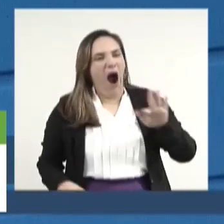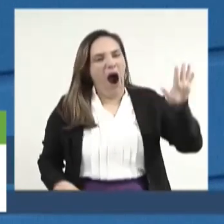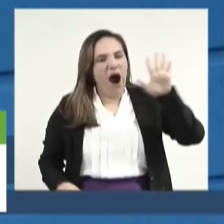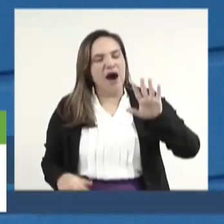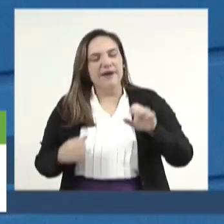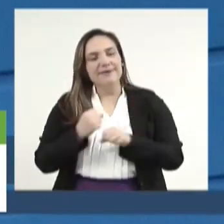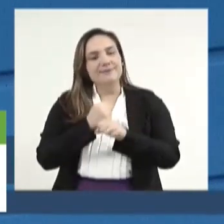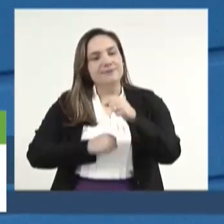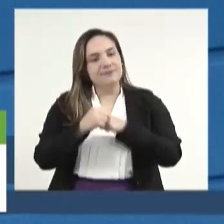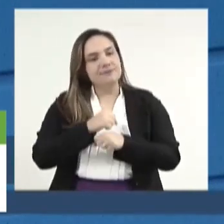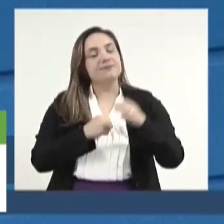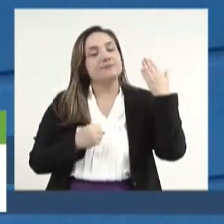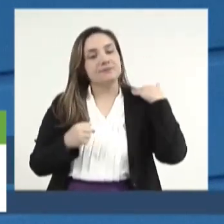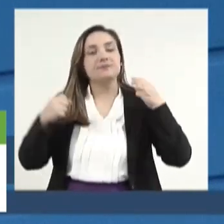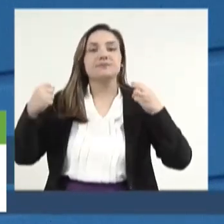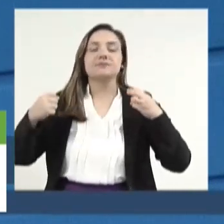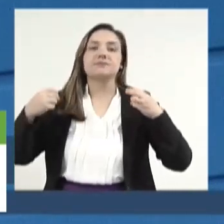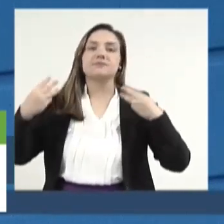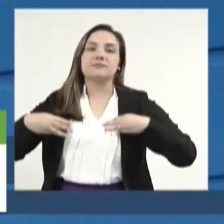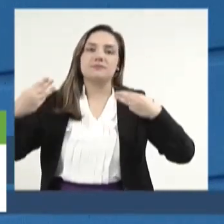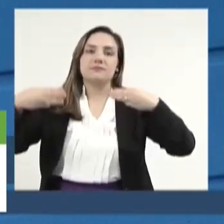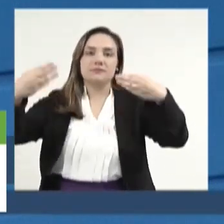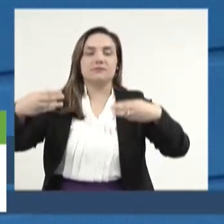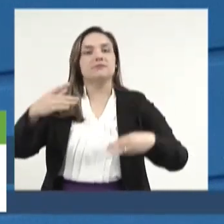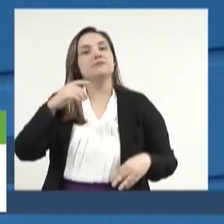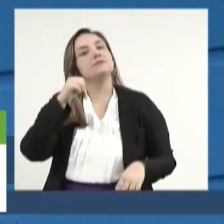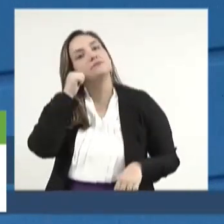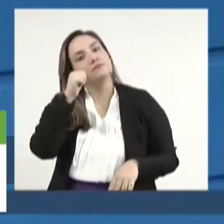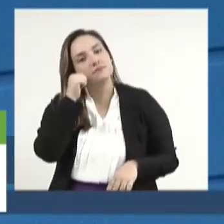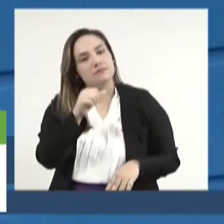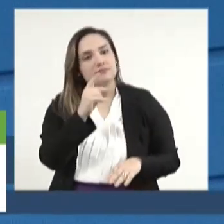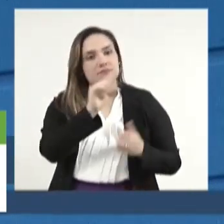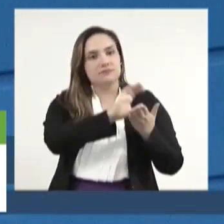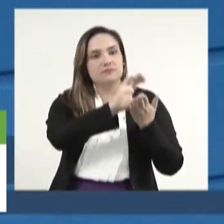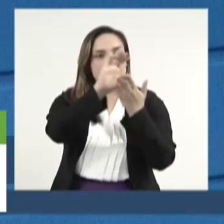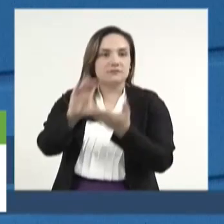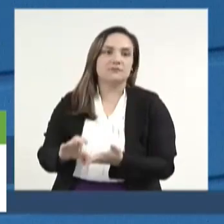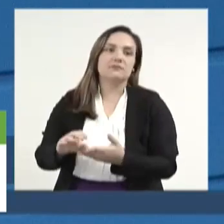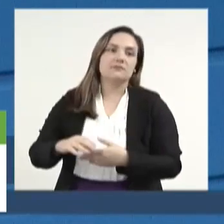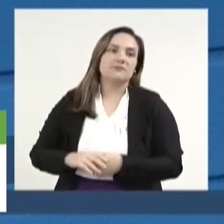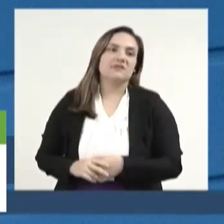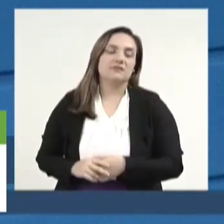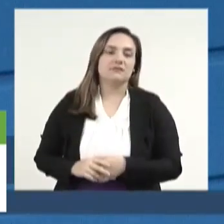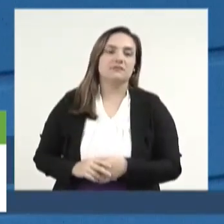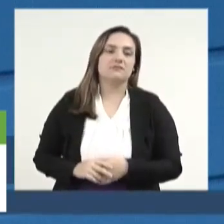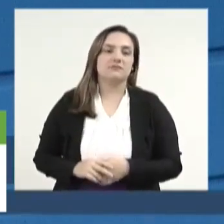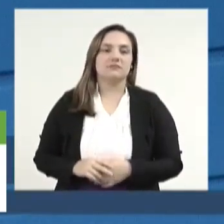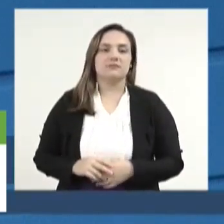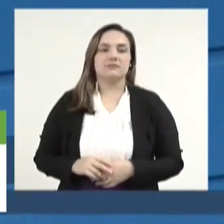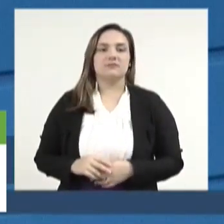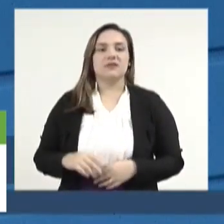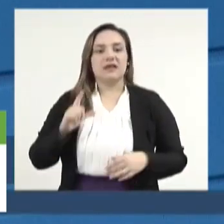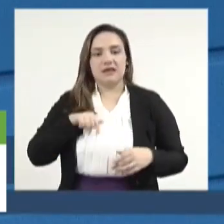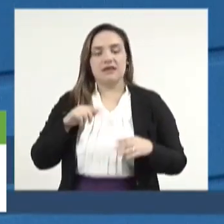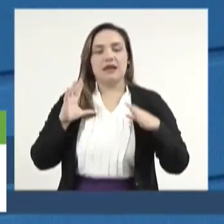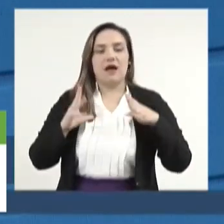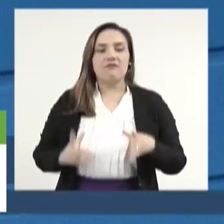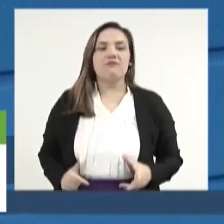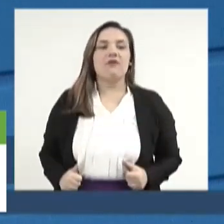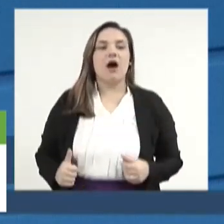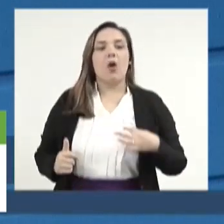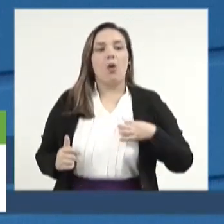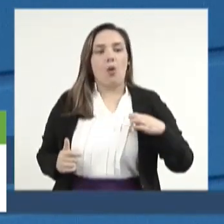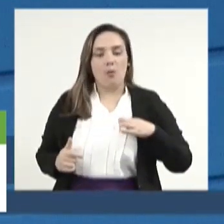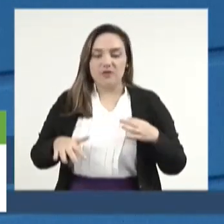No ano passado, o Ministério das Mulheres destinou recurso para a implantação de lavanderias comunitárias e